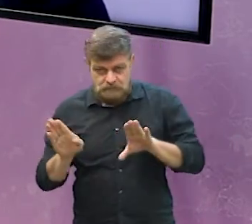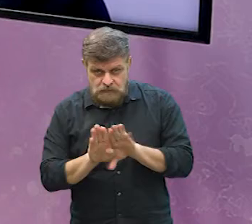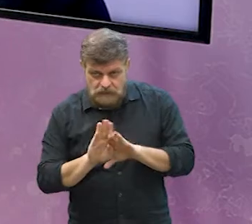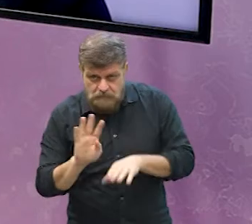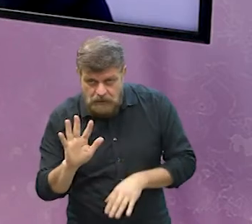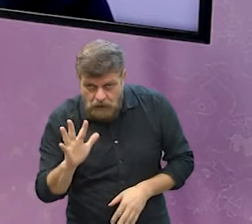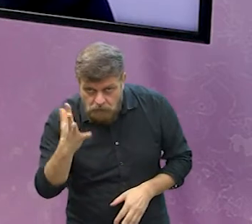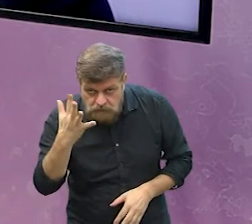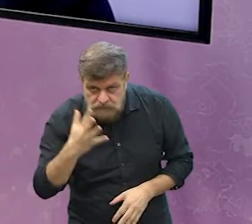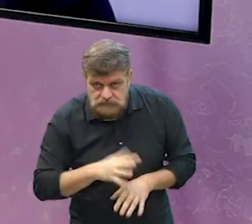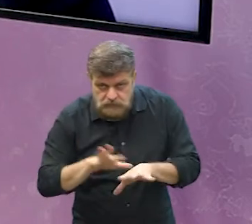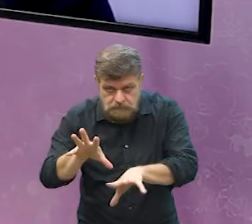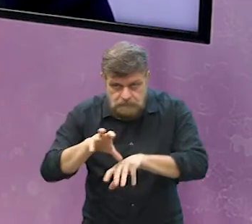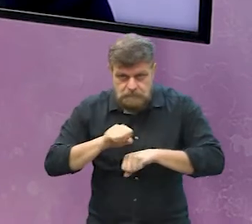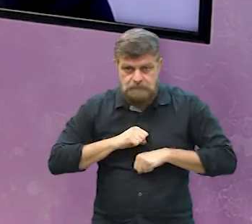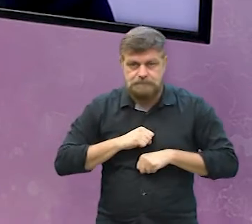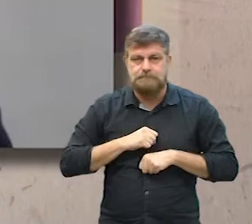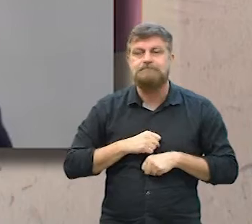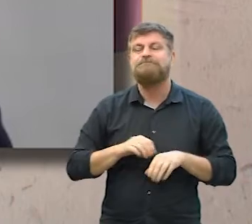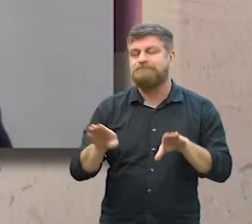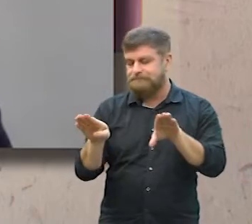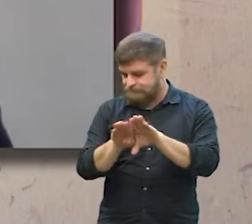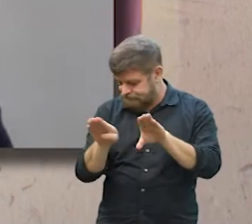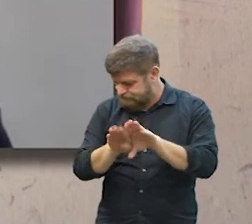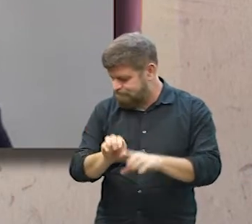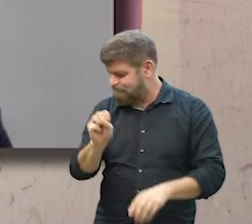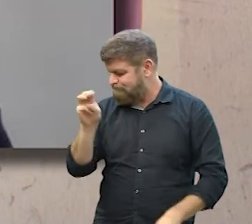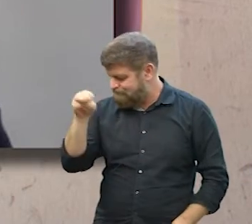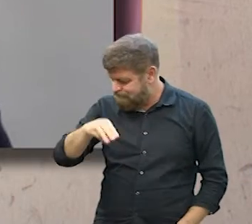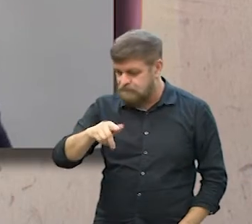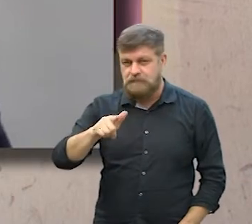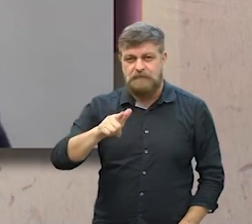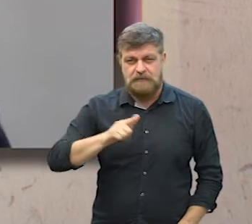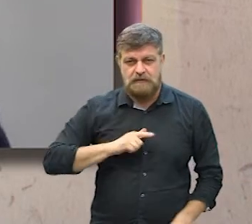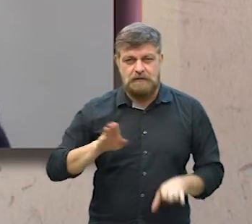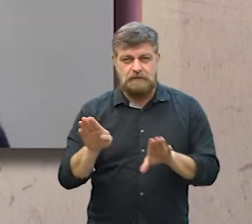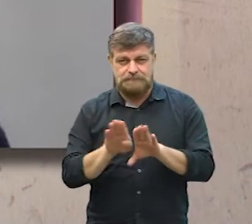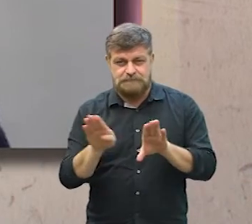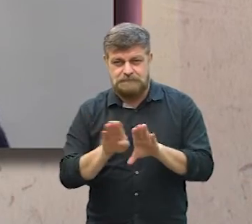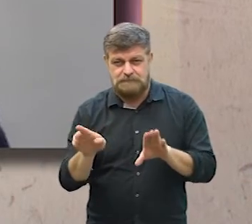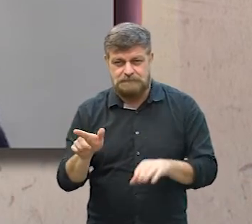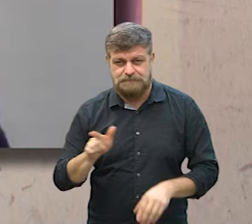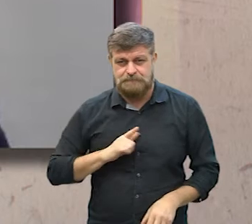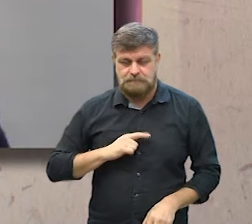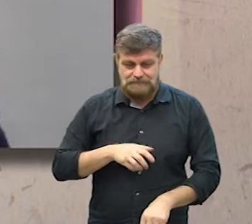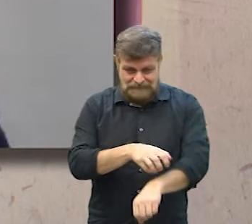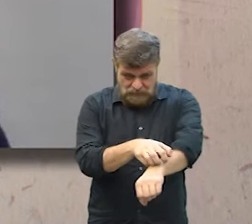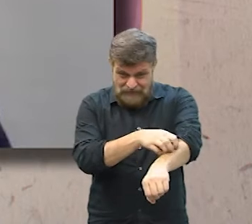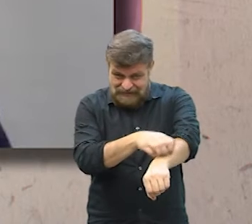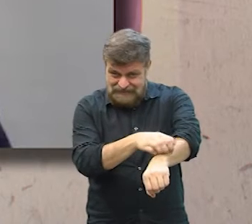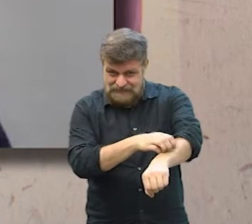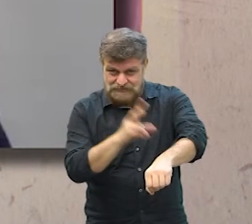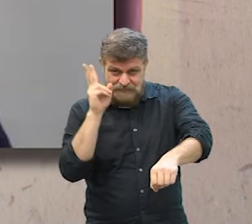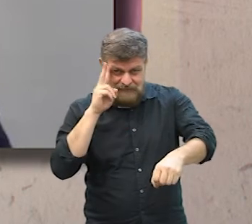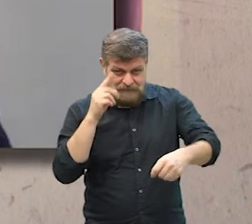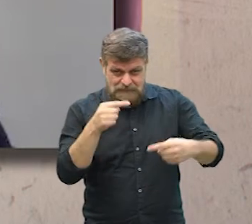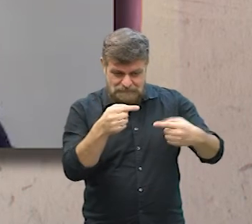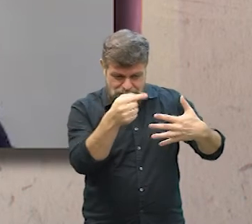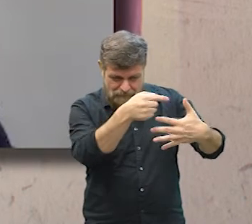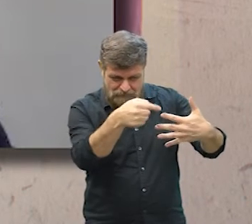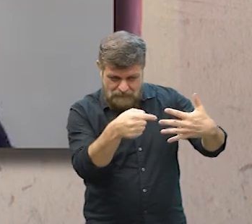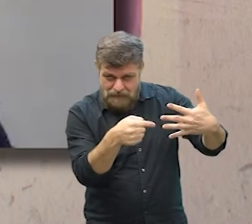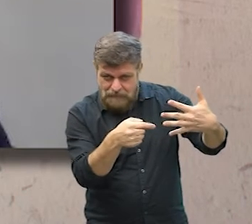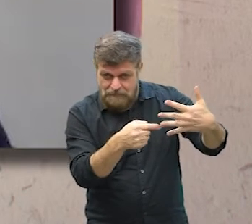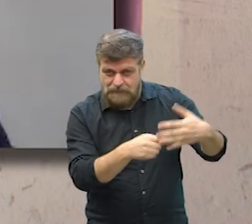ansiedade também pode provocar uma crise? Também. Então, além assim, então a gente tem o contato com os alérgenos, que a gente chama, né, que